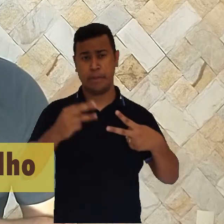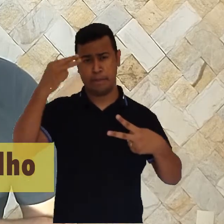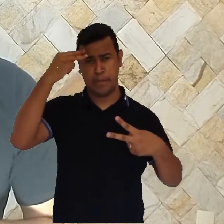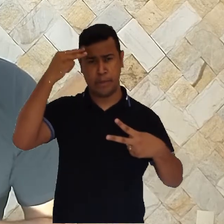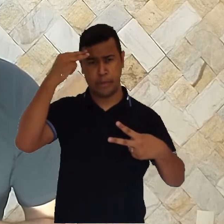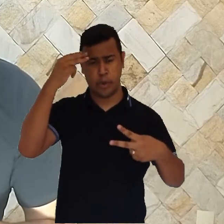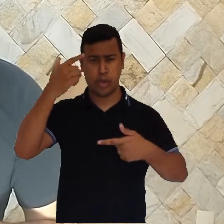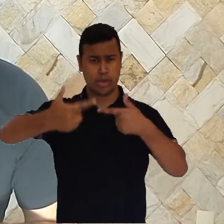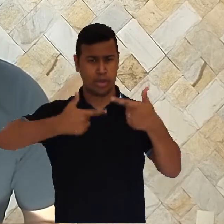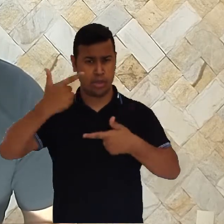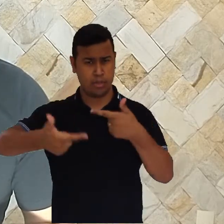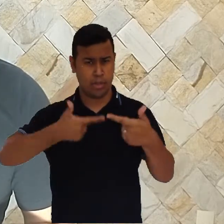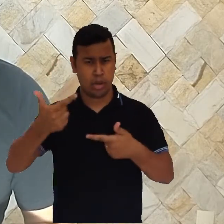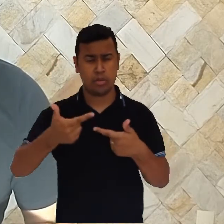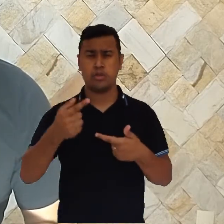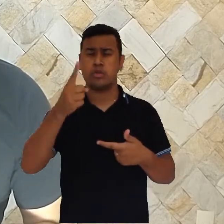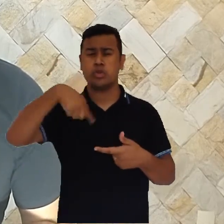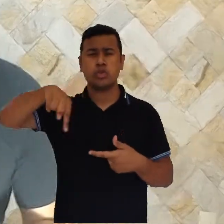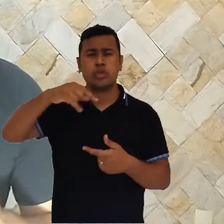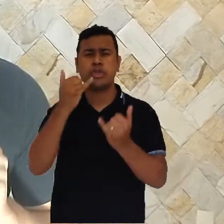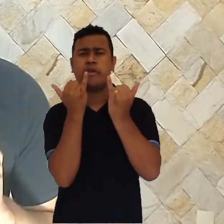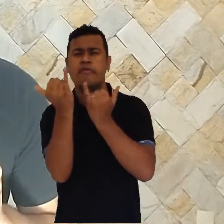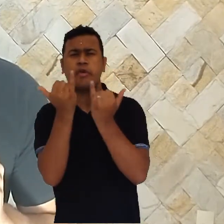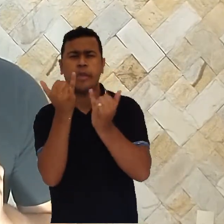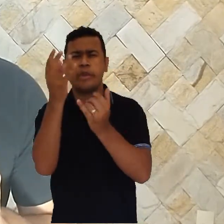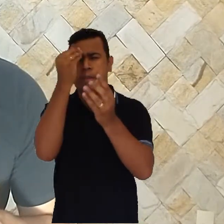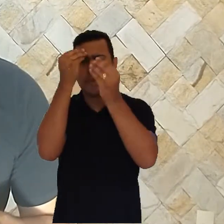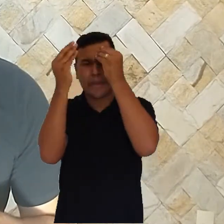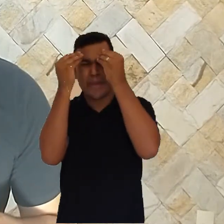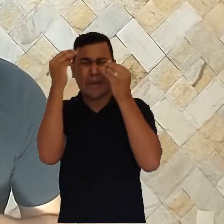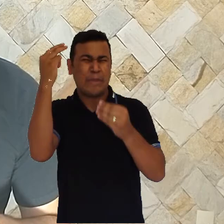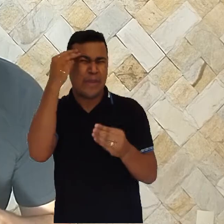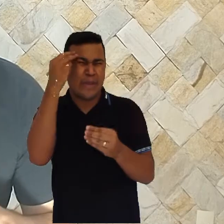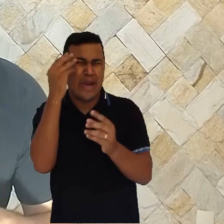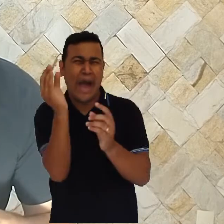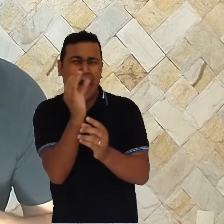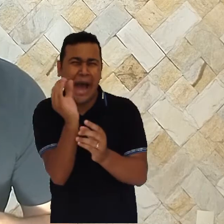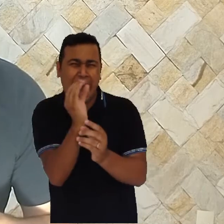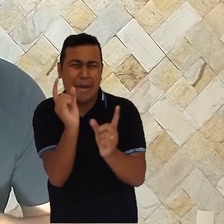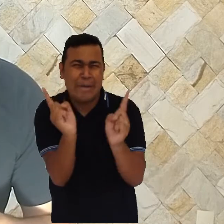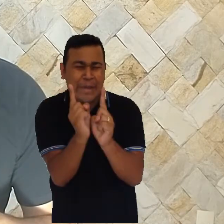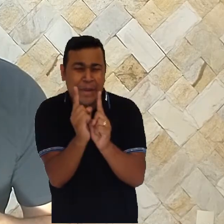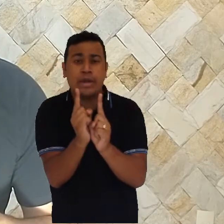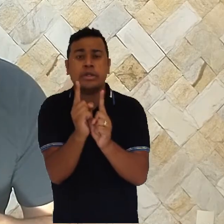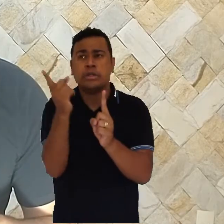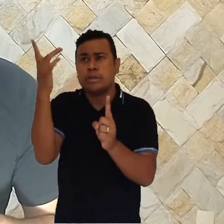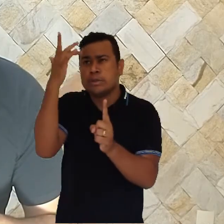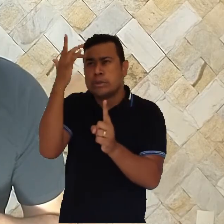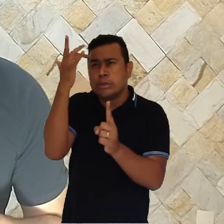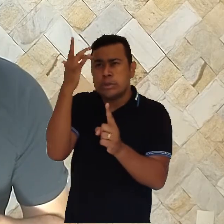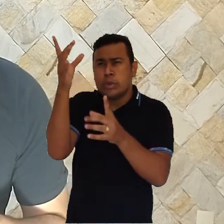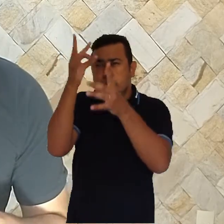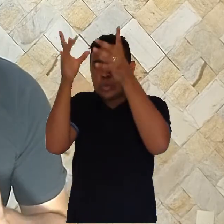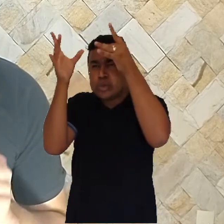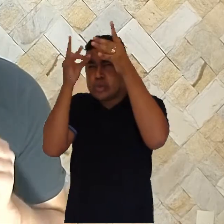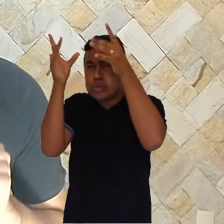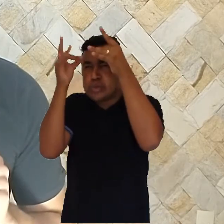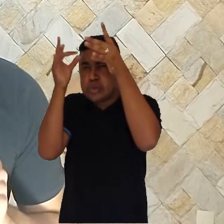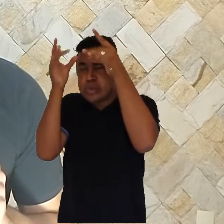capacita a sustentar algumas informações na nossa memória de curto prazo para que possamos associá-las